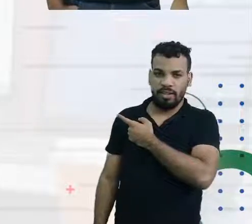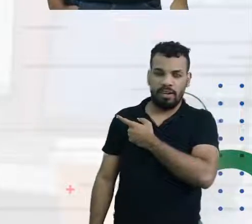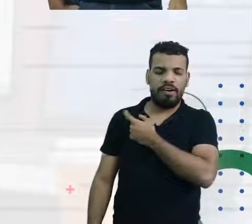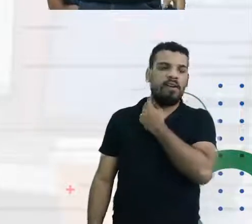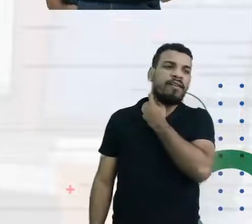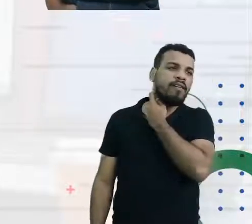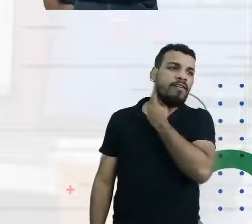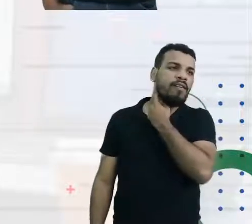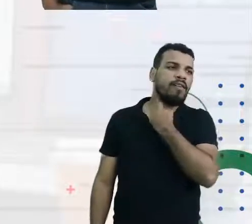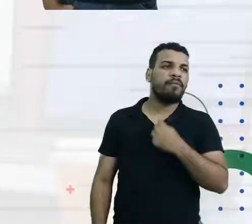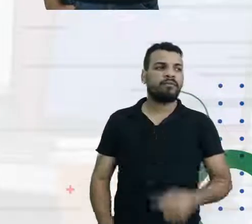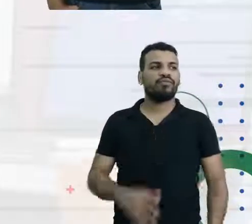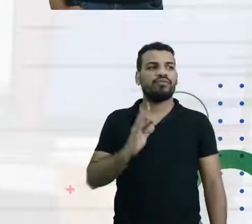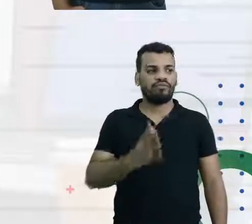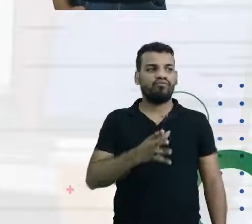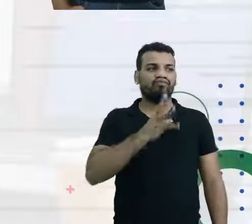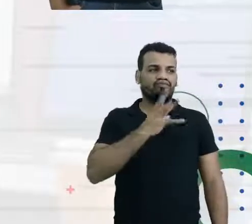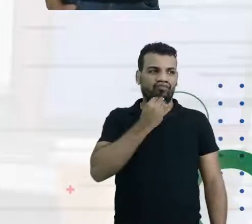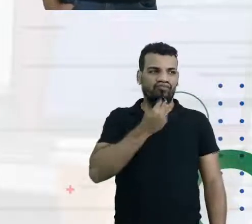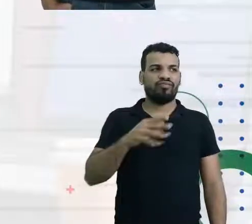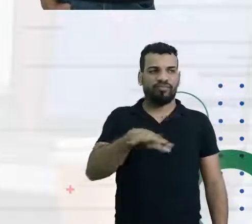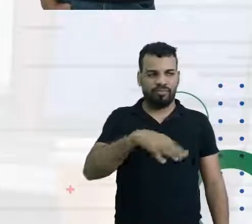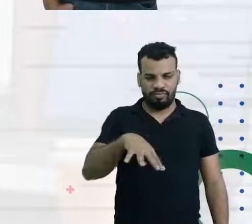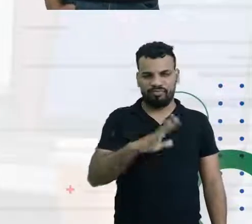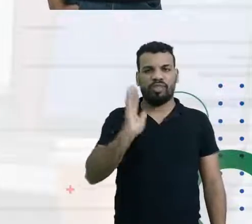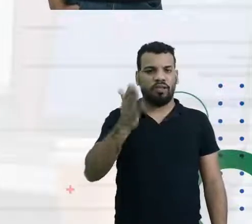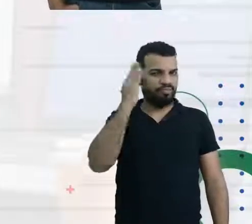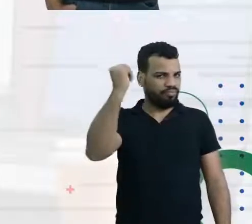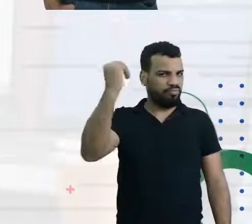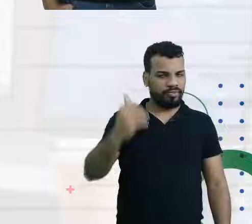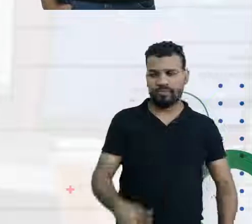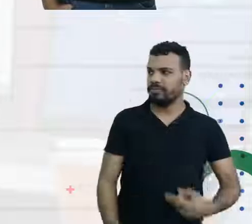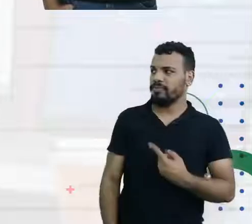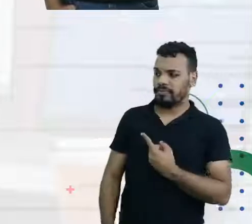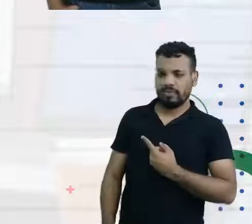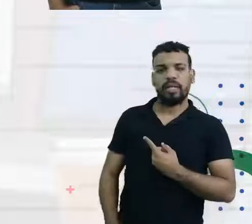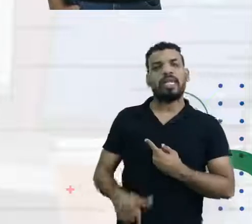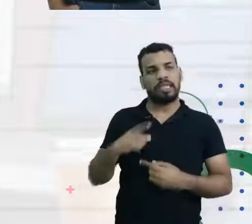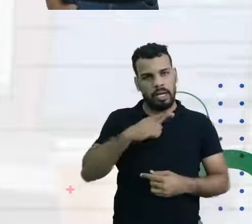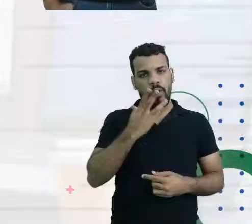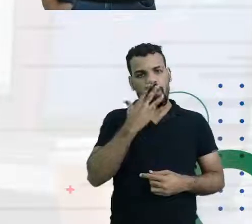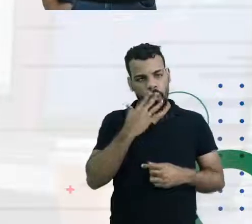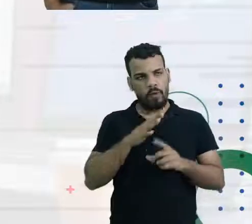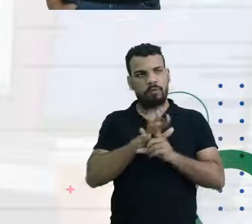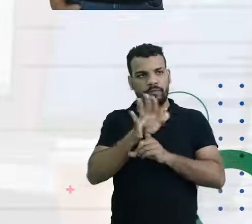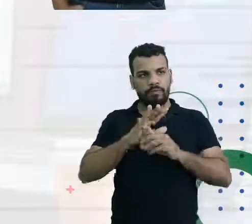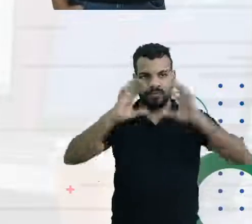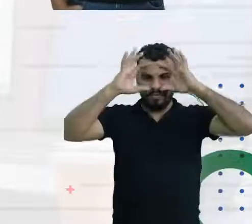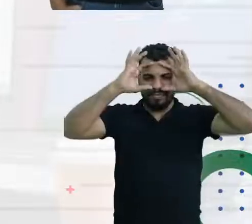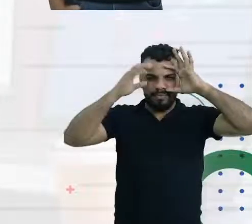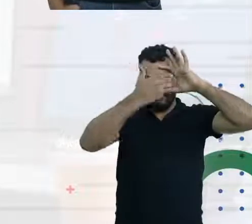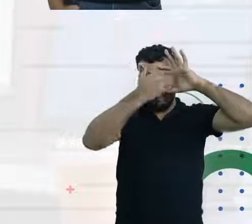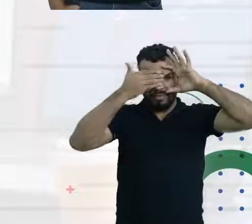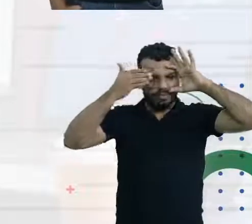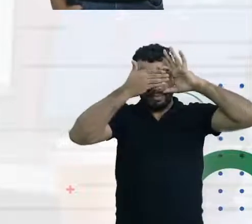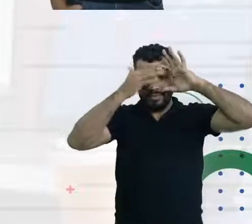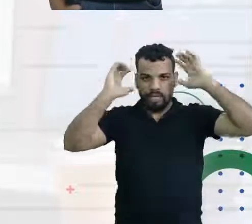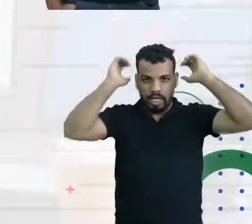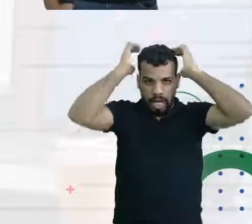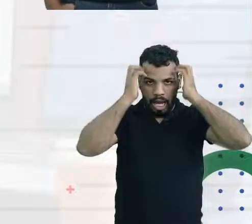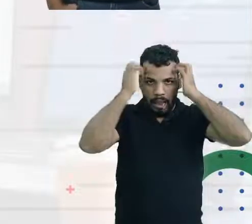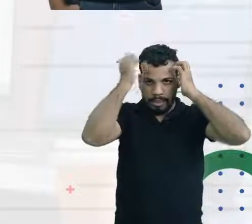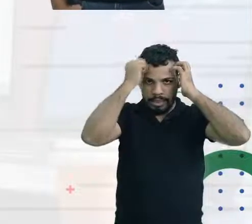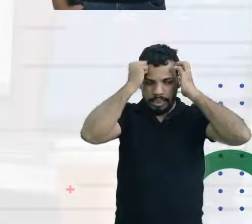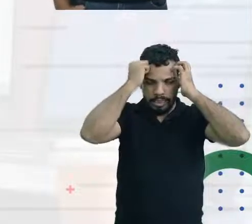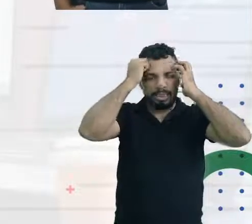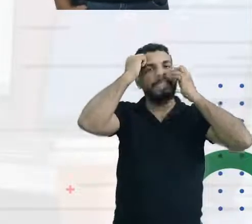dos games, e a gente vê cores complementares aqui no visor e no capacete, para dar destaque ao visor,